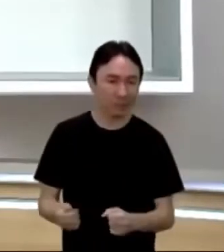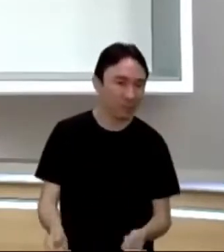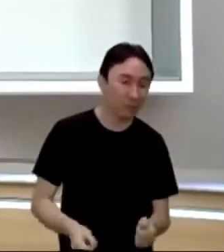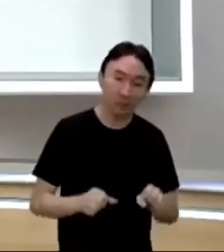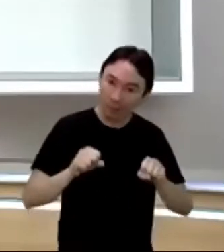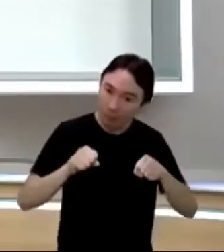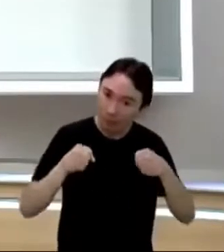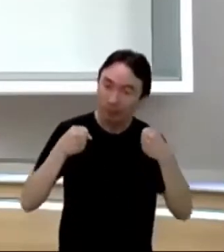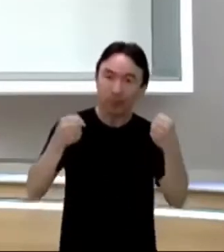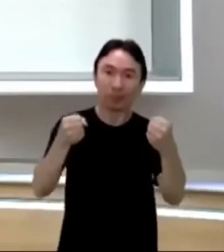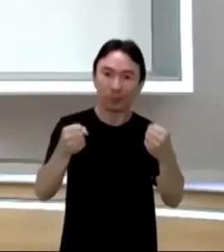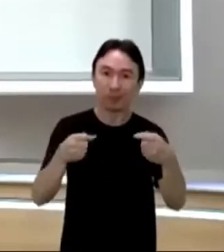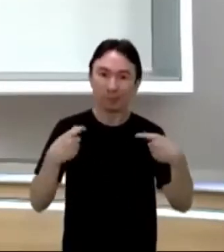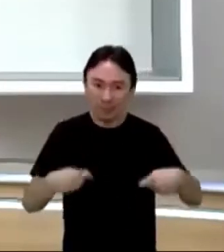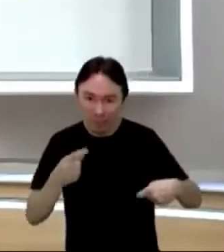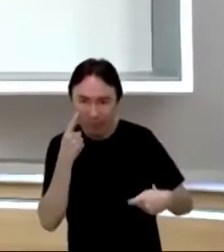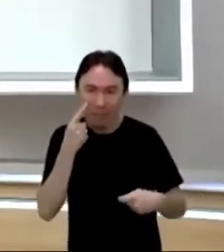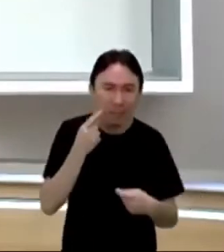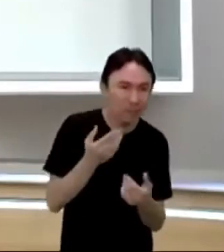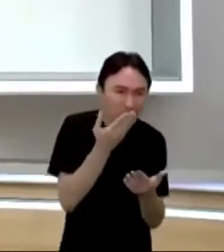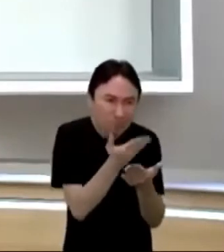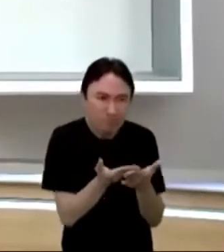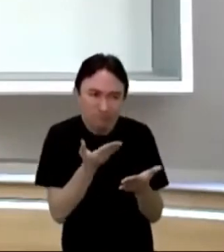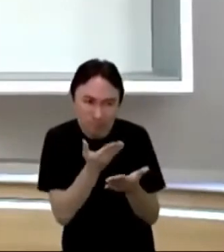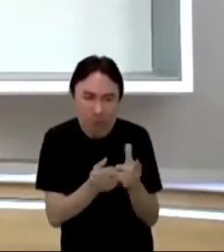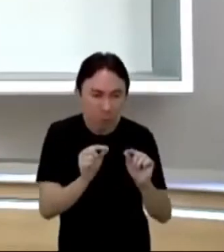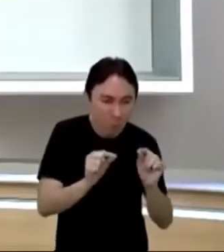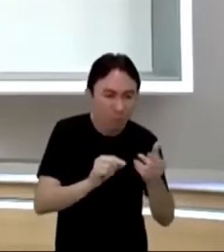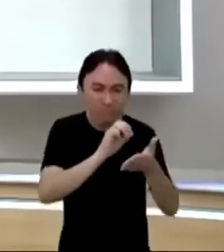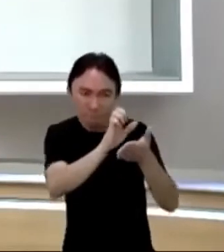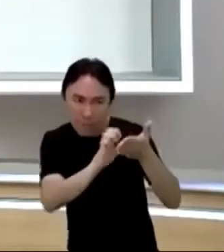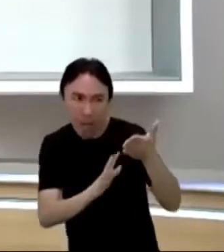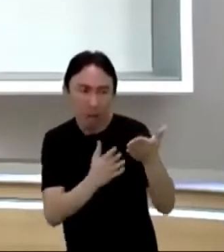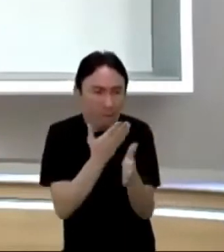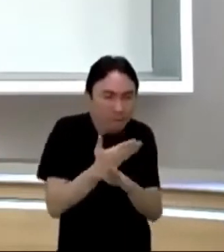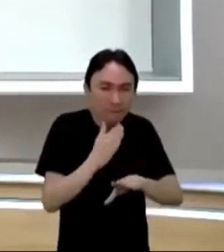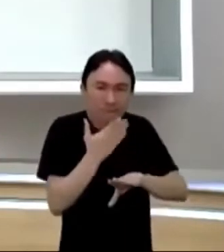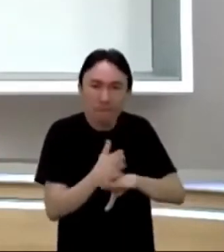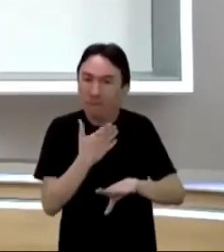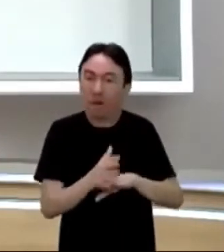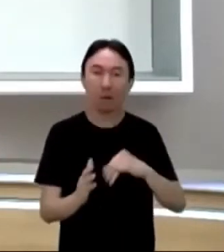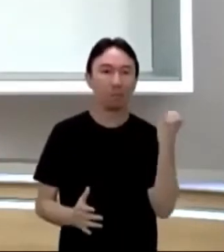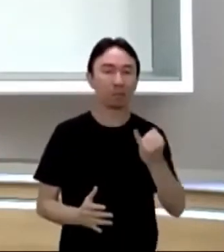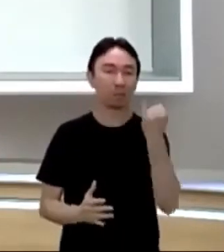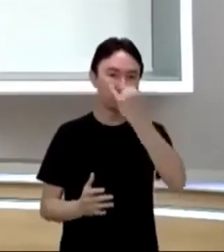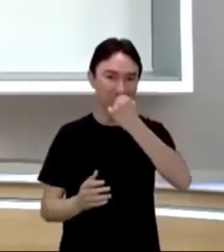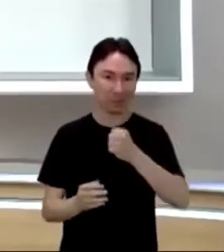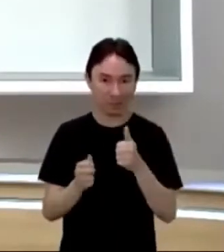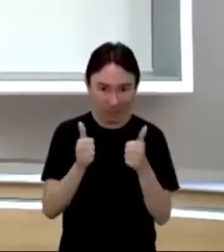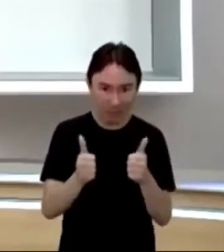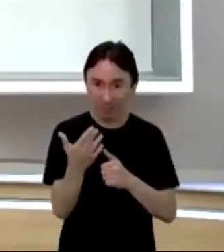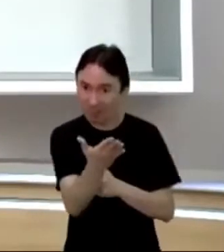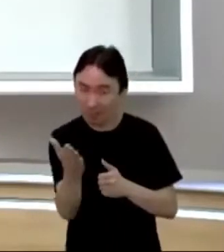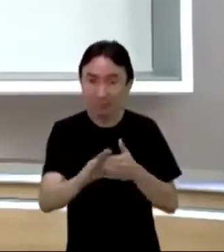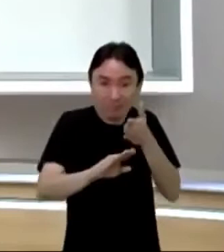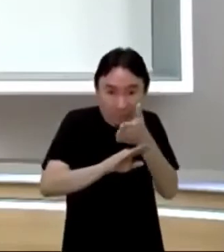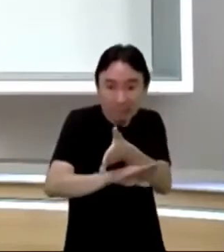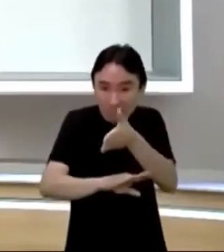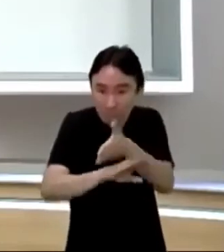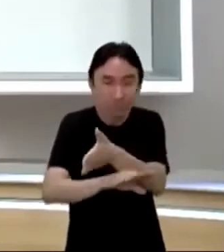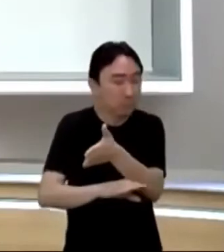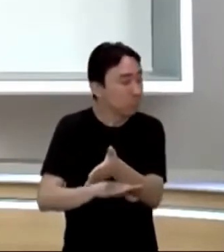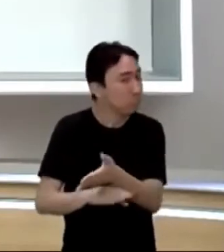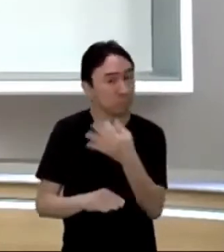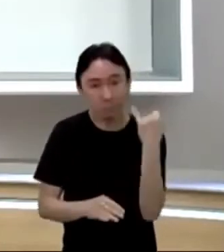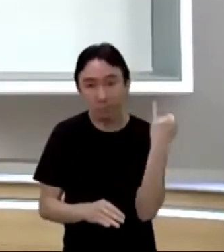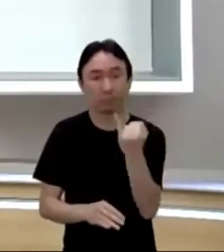nas aulas, né? Os exercícios para treinamento. Então, vai ser muito ótima a participação de vocês aí